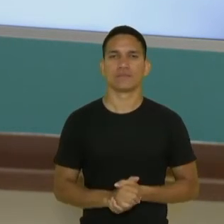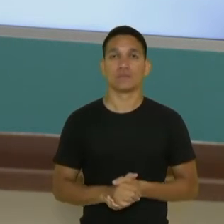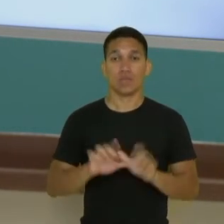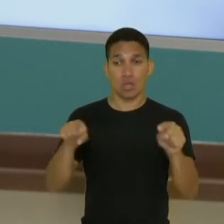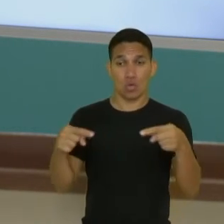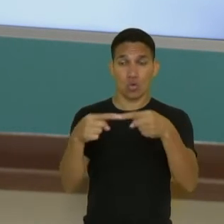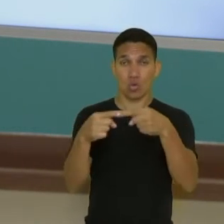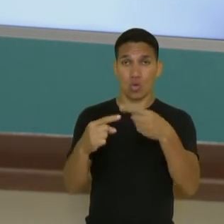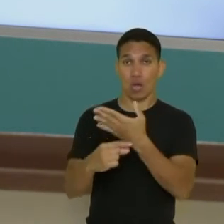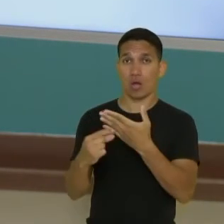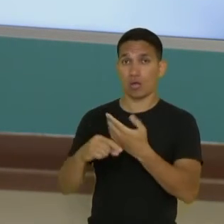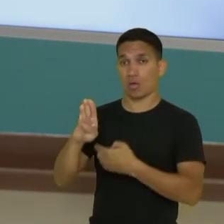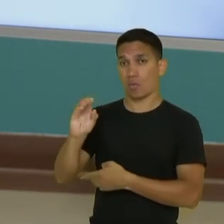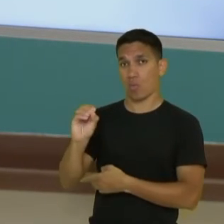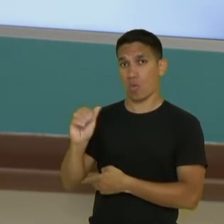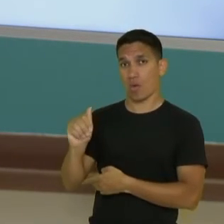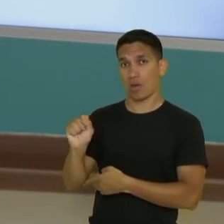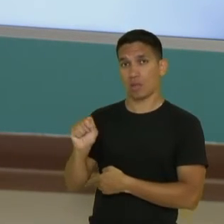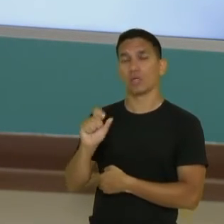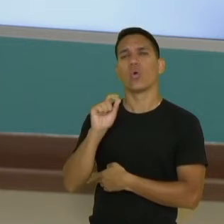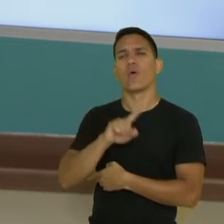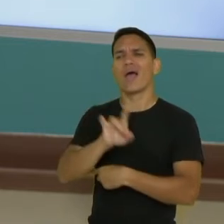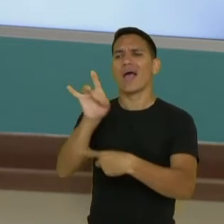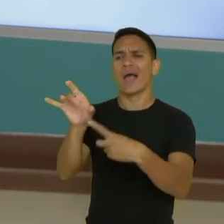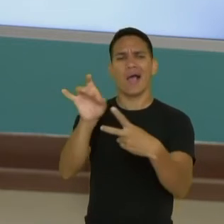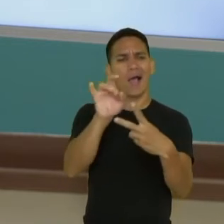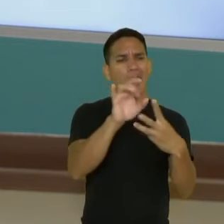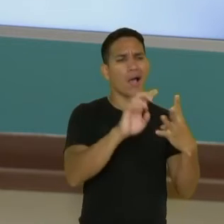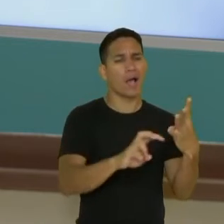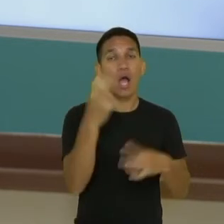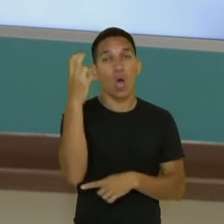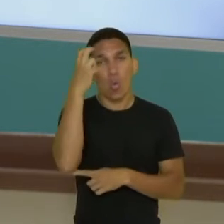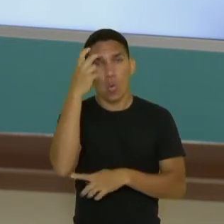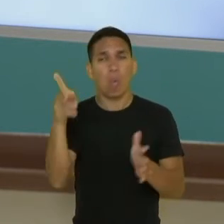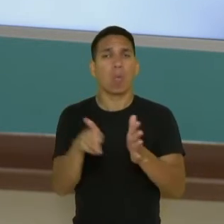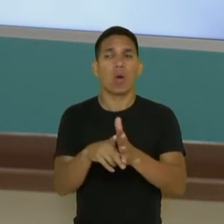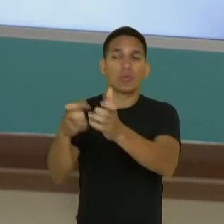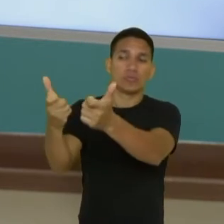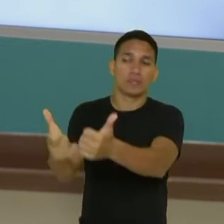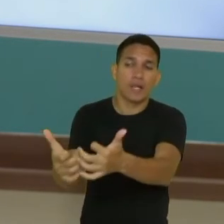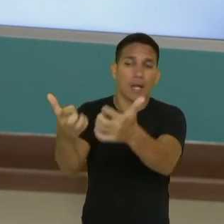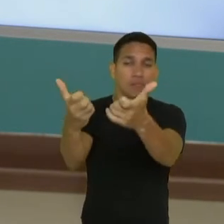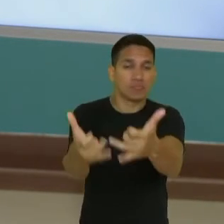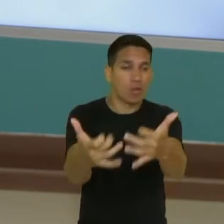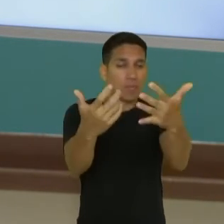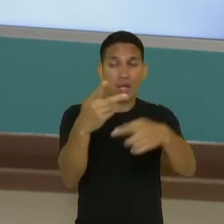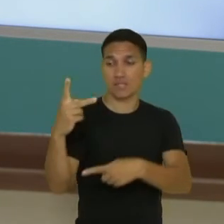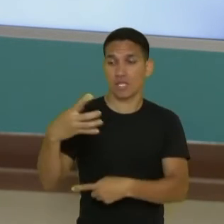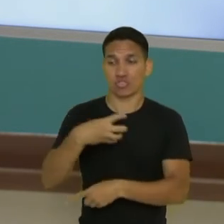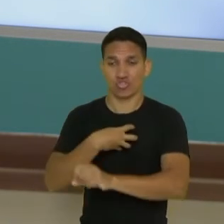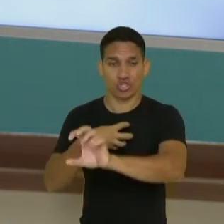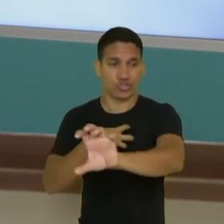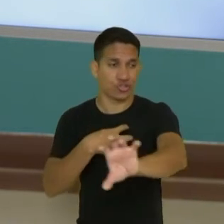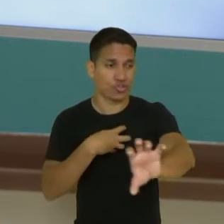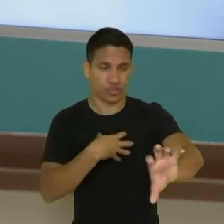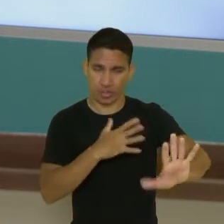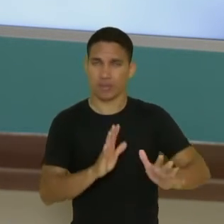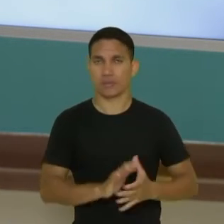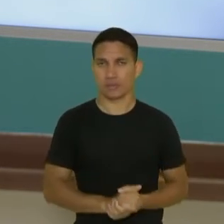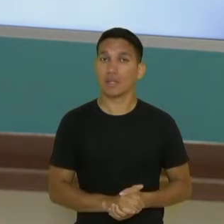com Boas, cada cultura deve ser explicada em seus termos e também